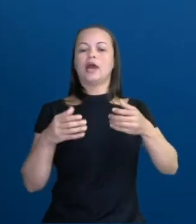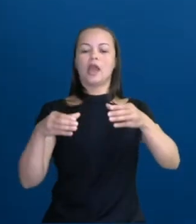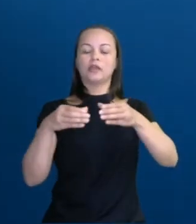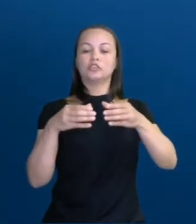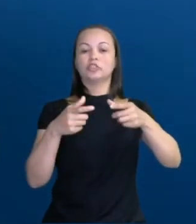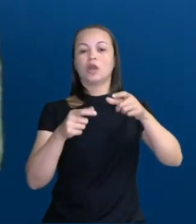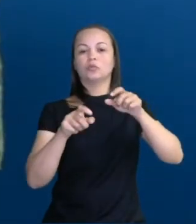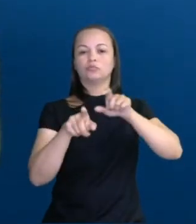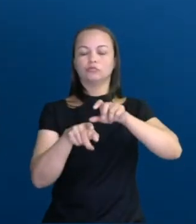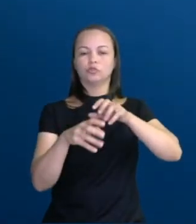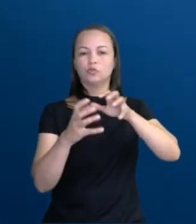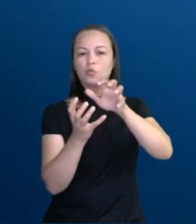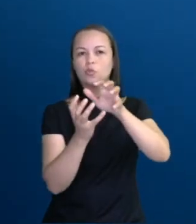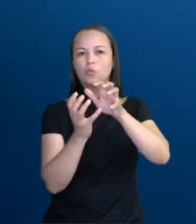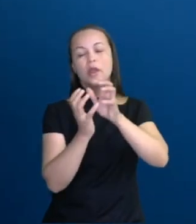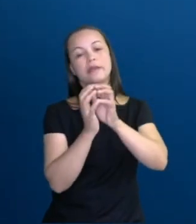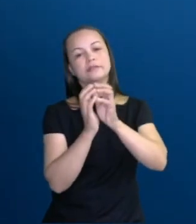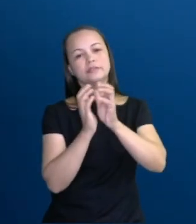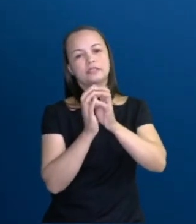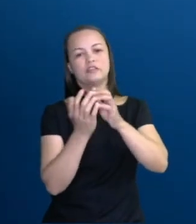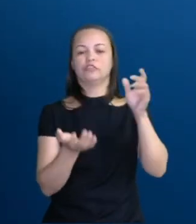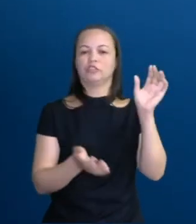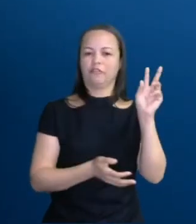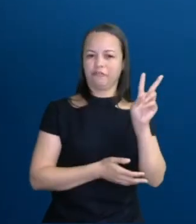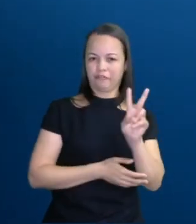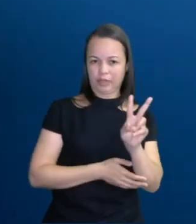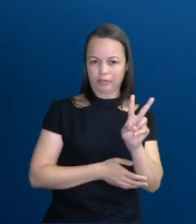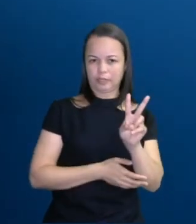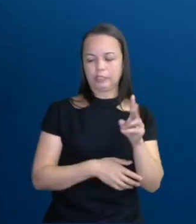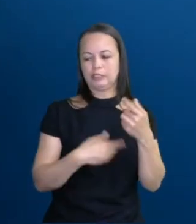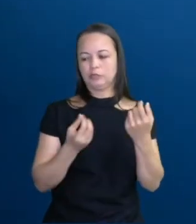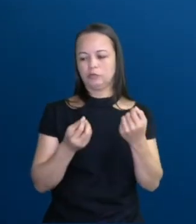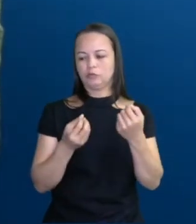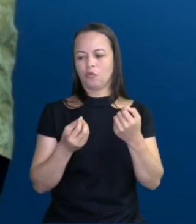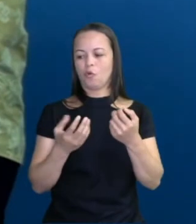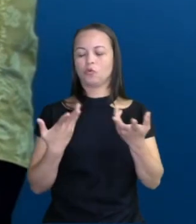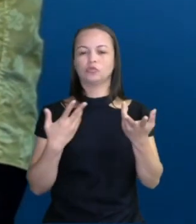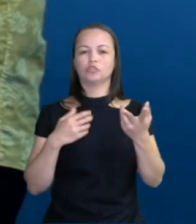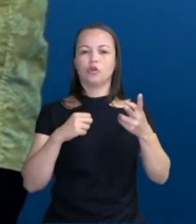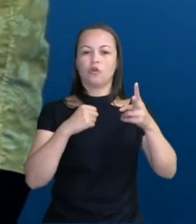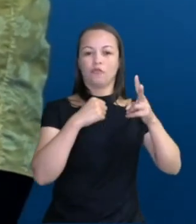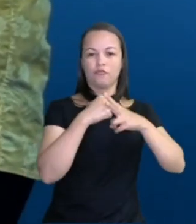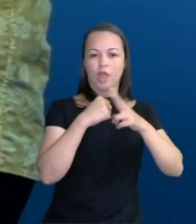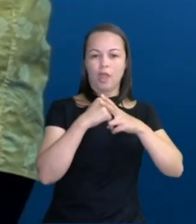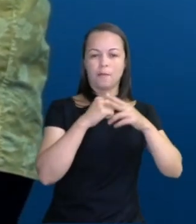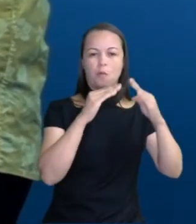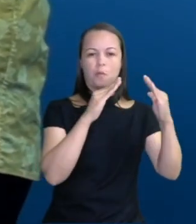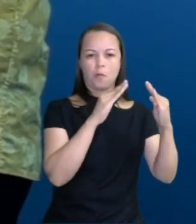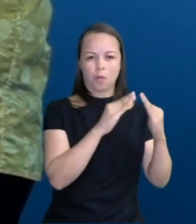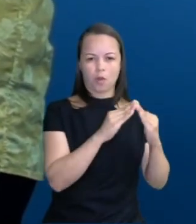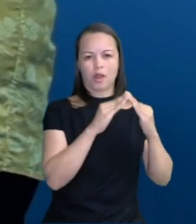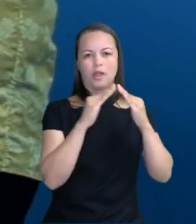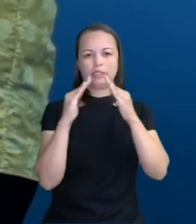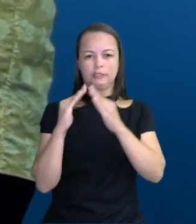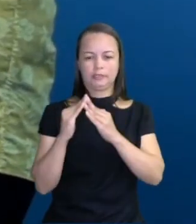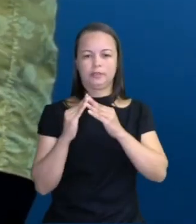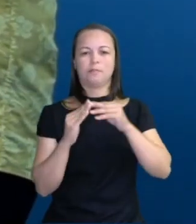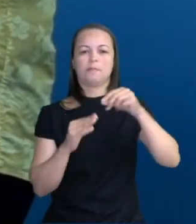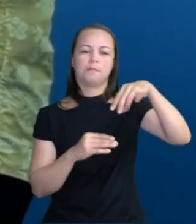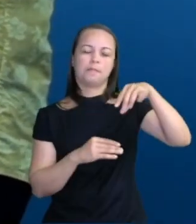tá verdadeiro com o verbo os verbos morar ou residir eu sempre vou utilizar